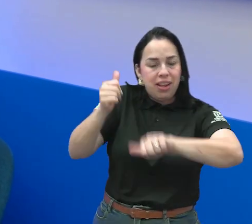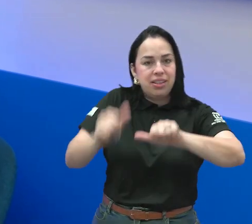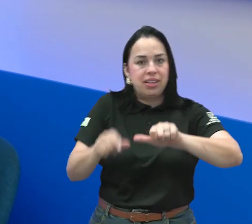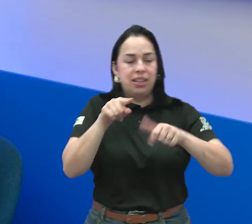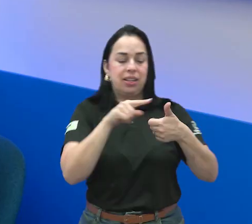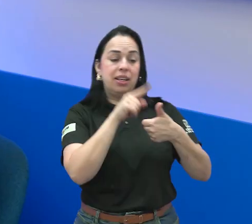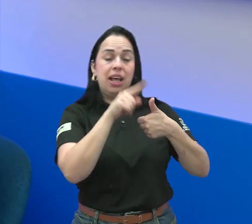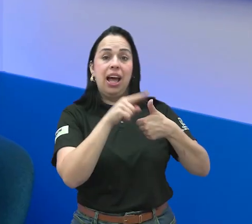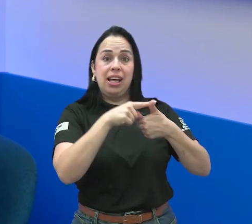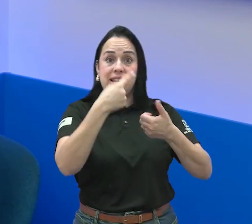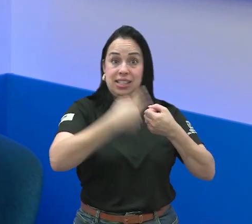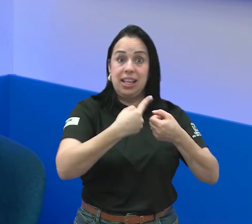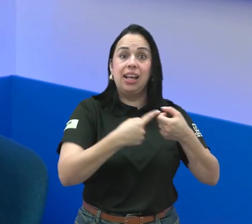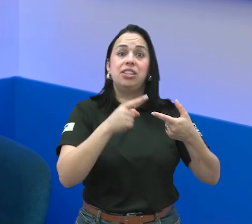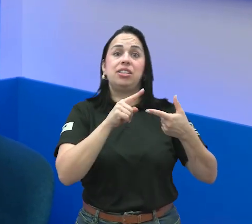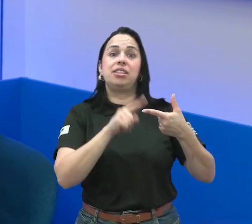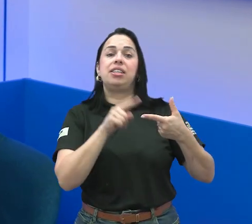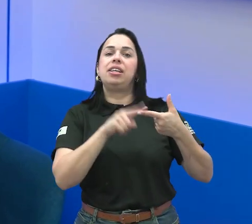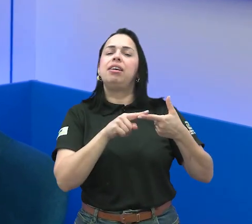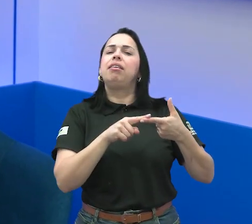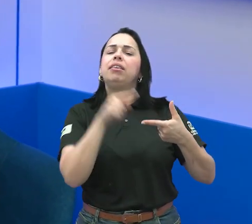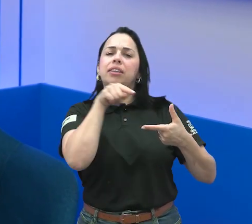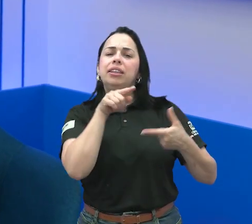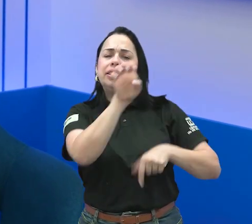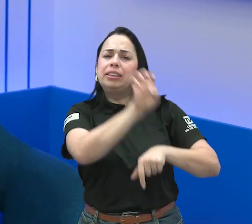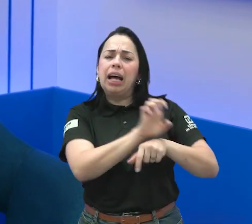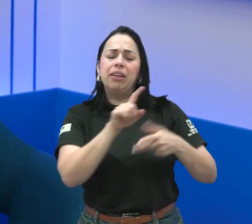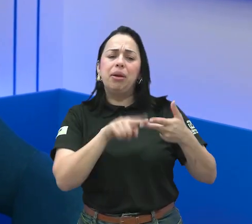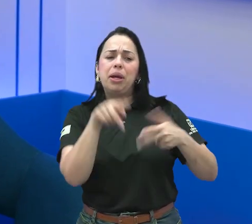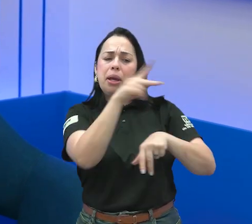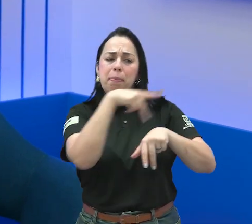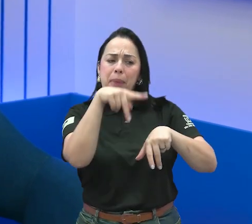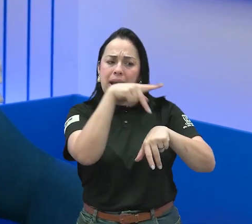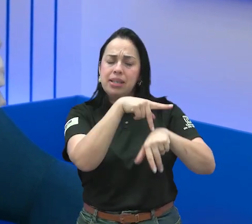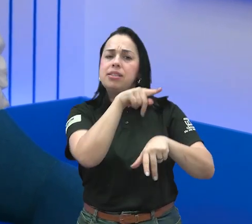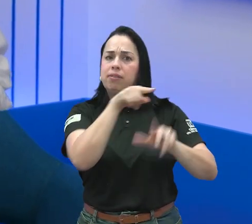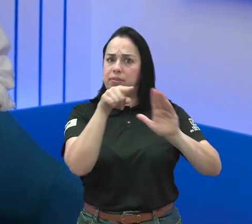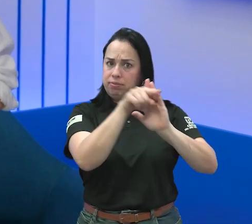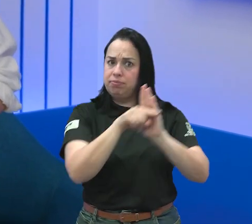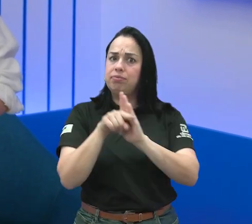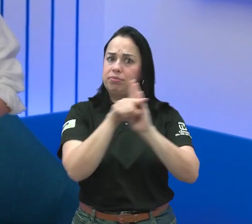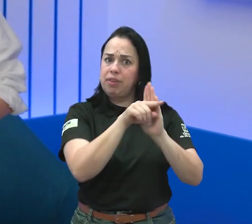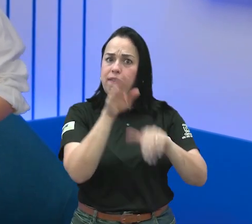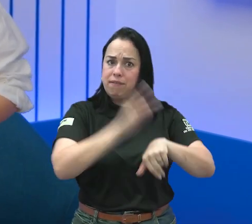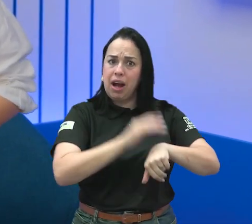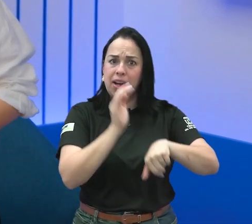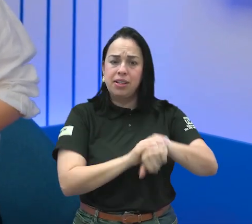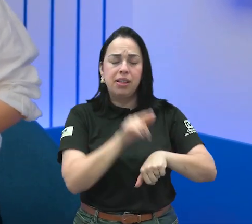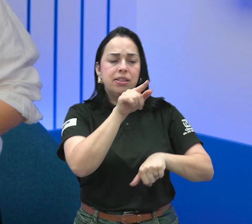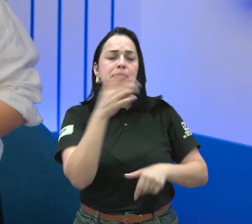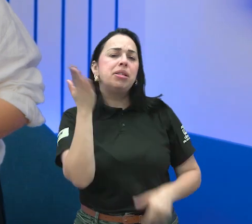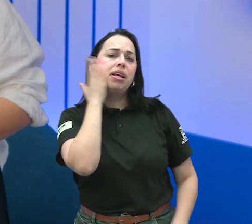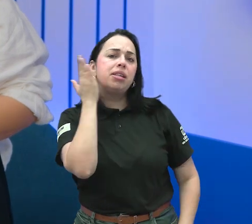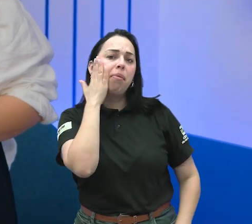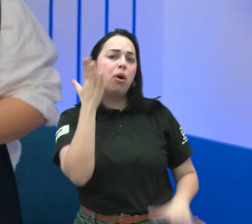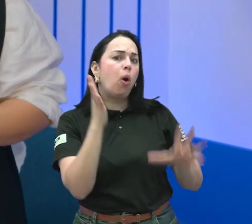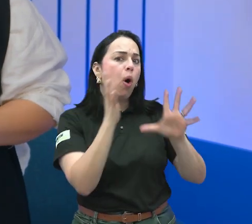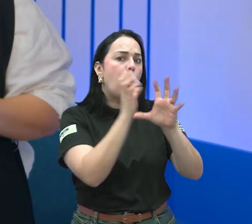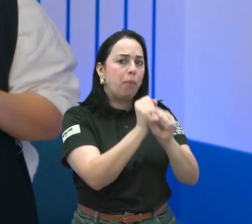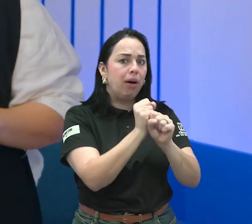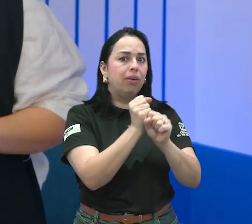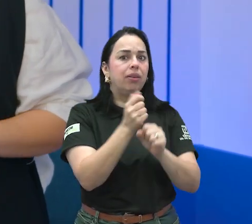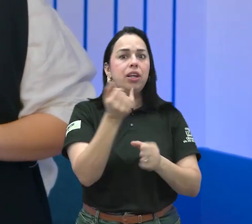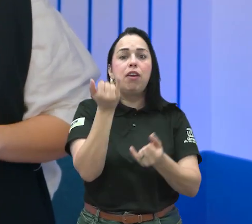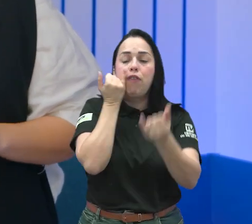para cidades, estados, países. Mas afinal, você sabe como ele é calculado? Esse índice vai além da economia. Ele